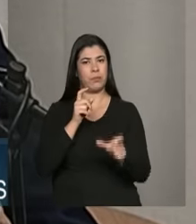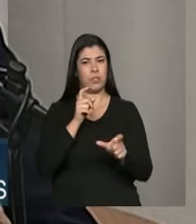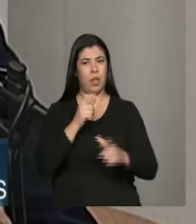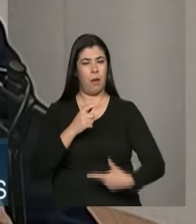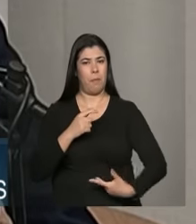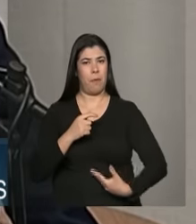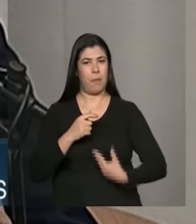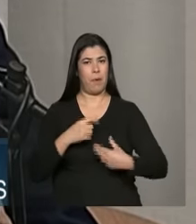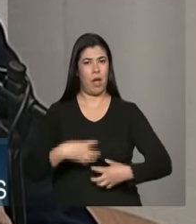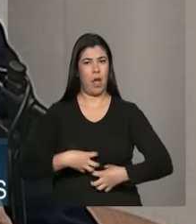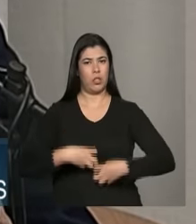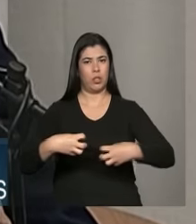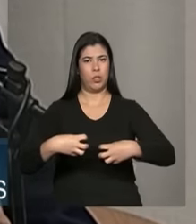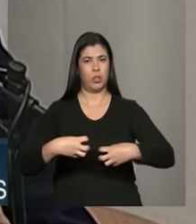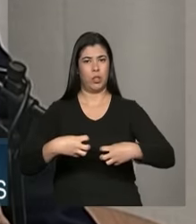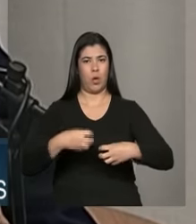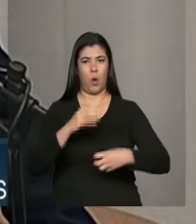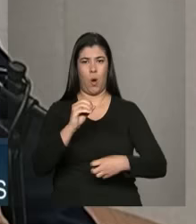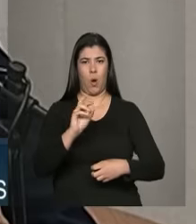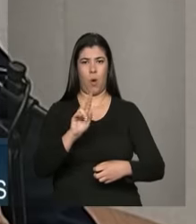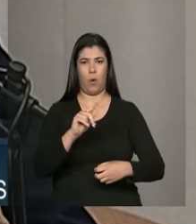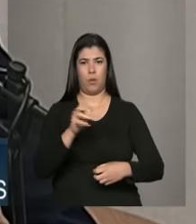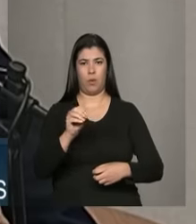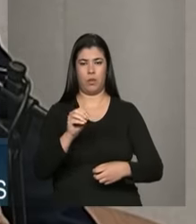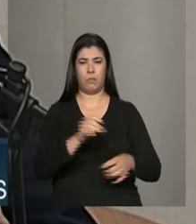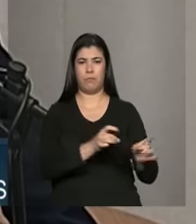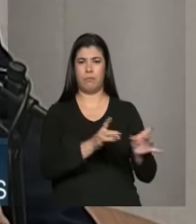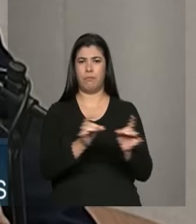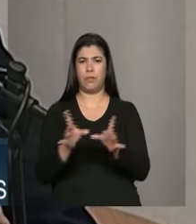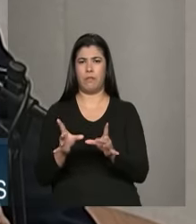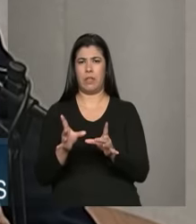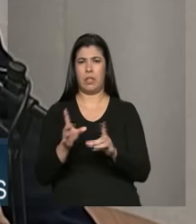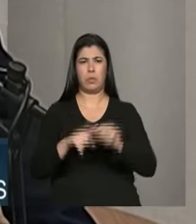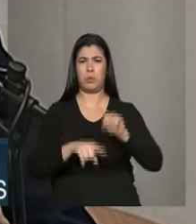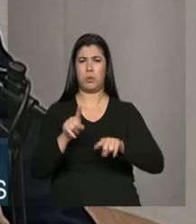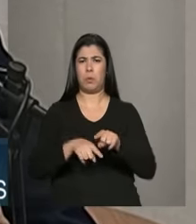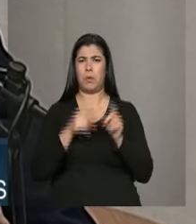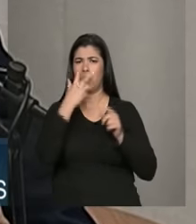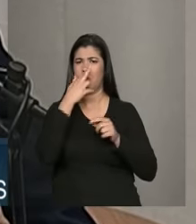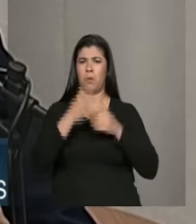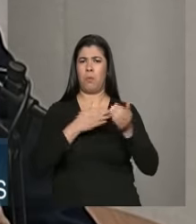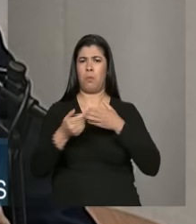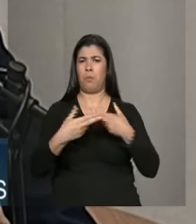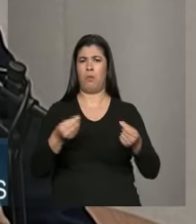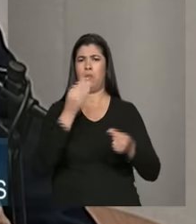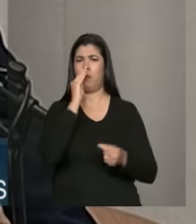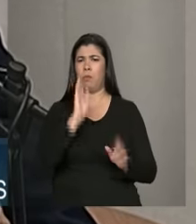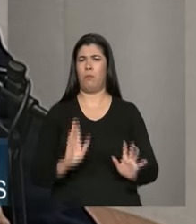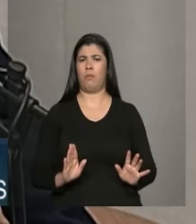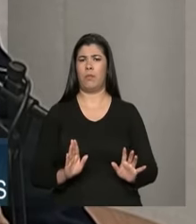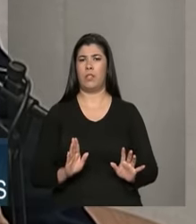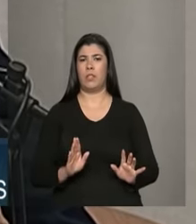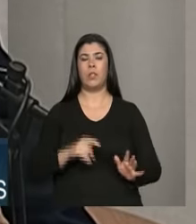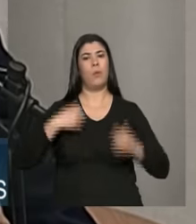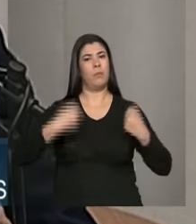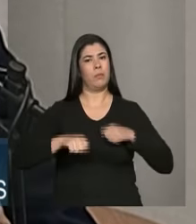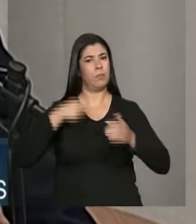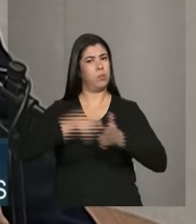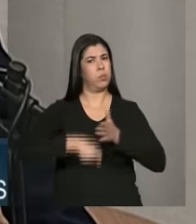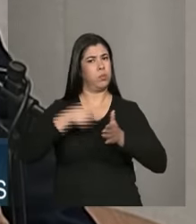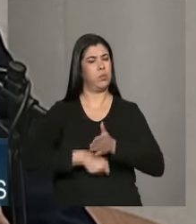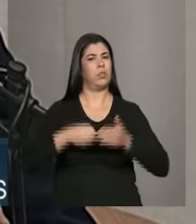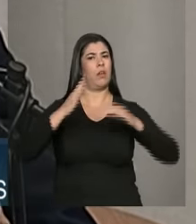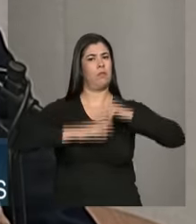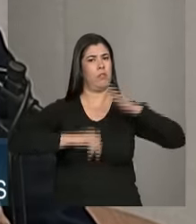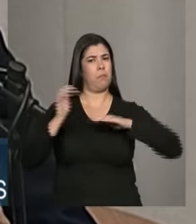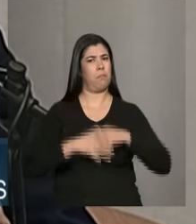a vida em mercadoria então combater esses crimes é uma questão fundamental pra gente construir uma